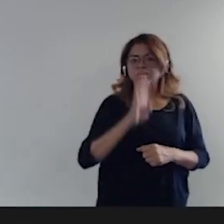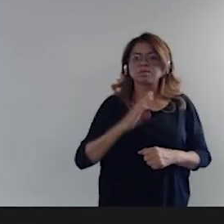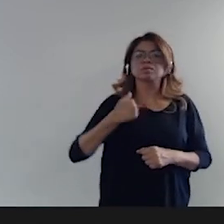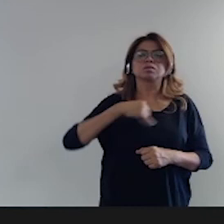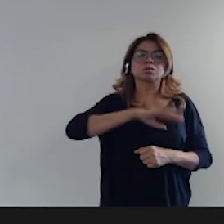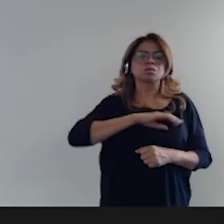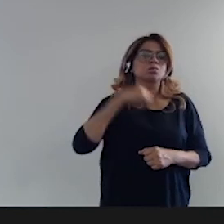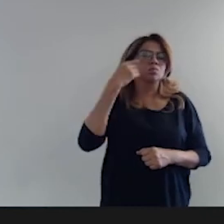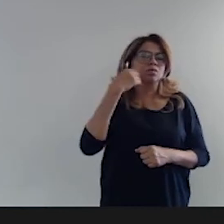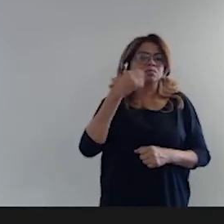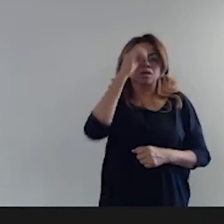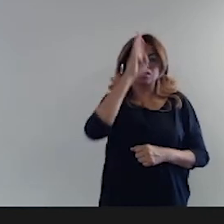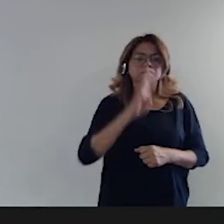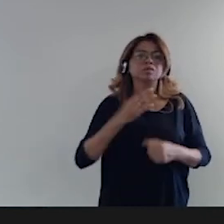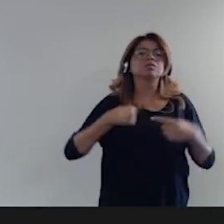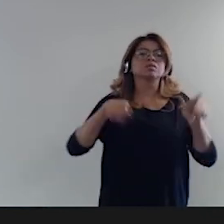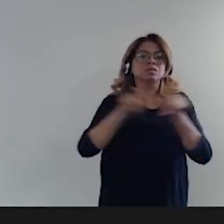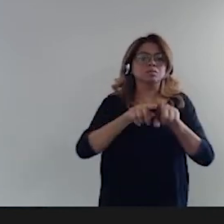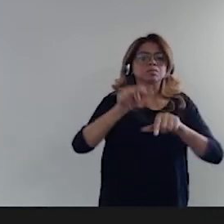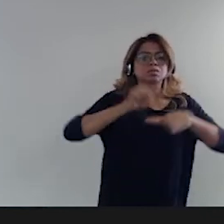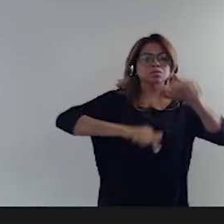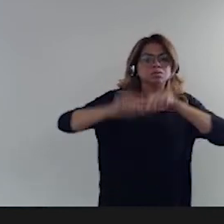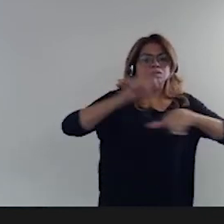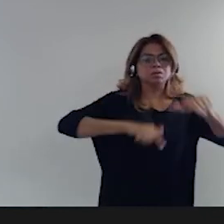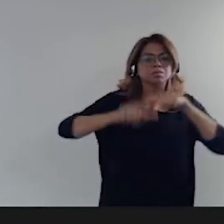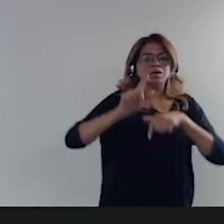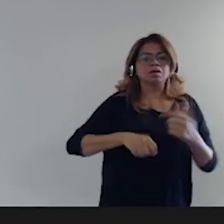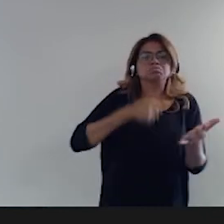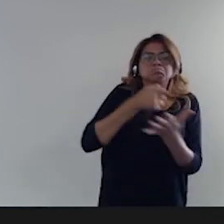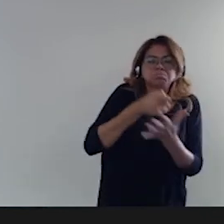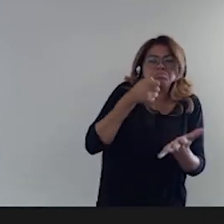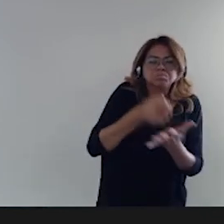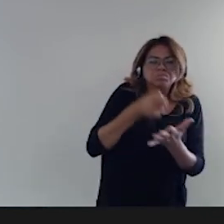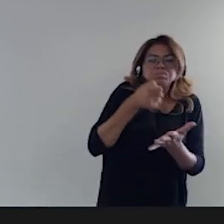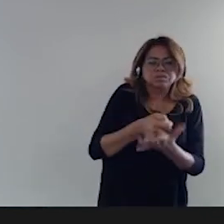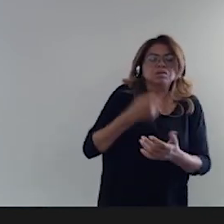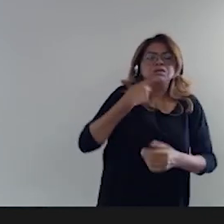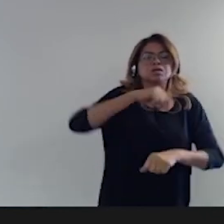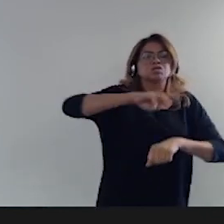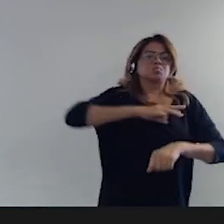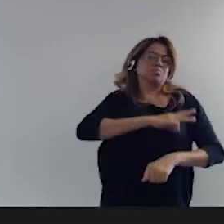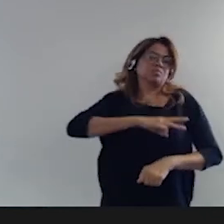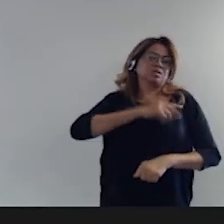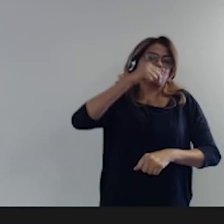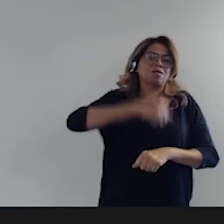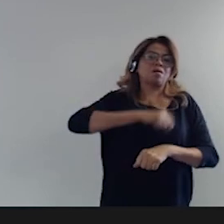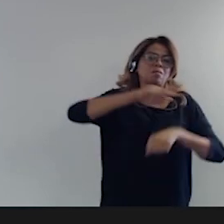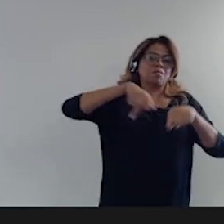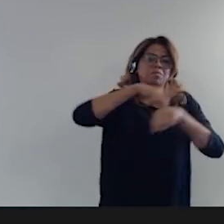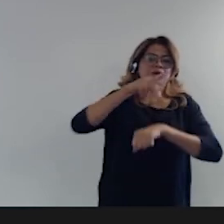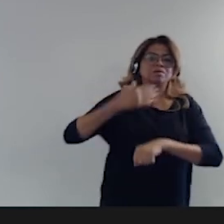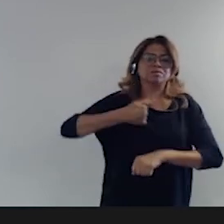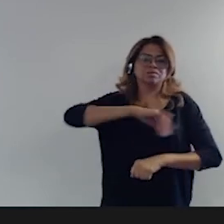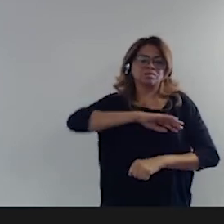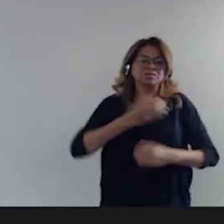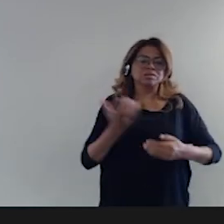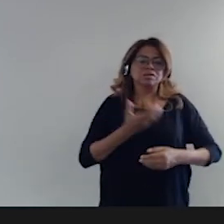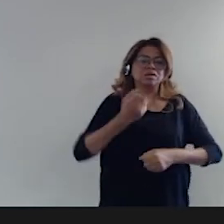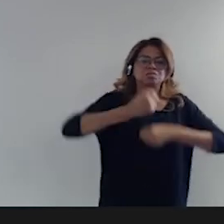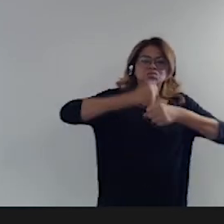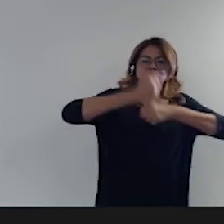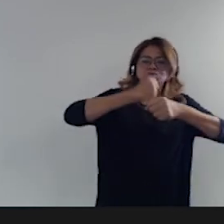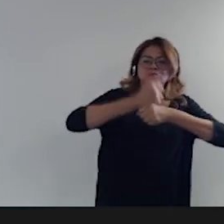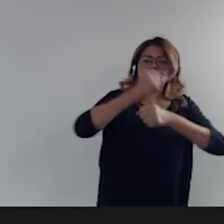advocacia brasileira e pelo seu trabalho de devoção, de missão ao país que todos nós desejamos construir, que seja